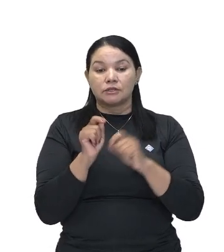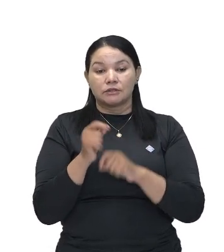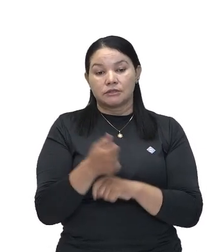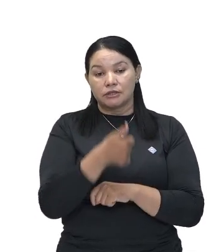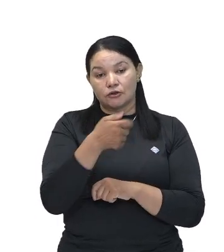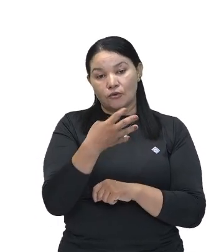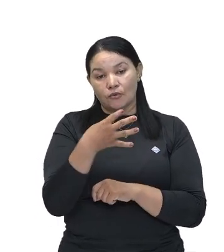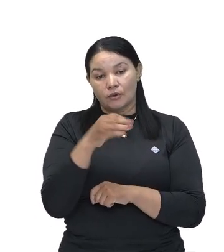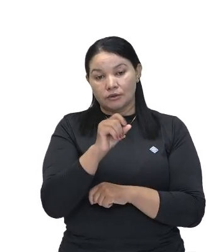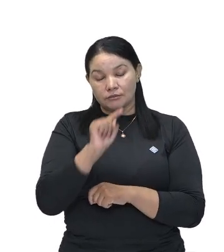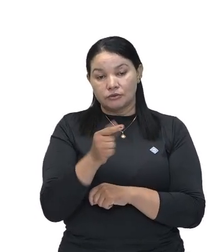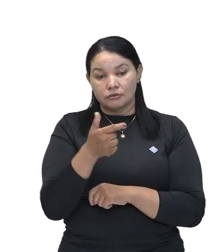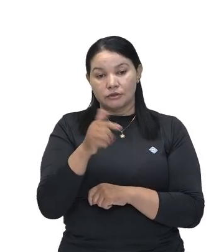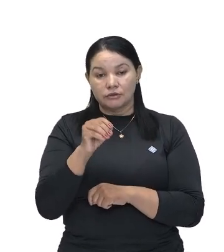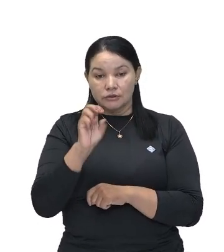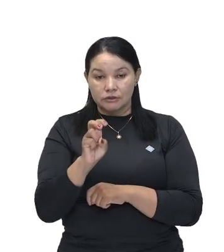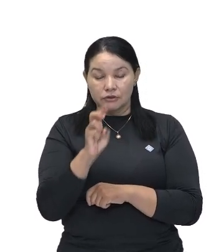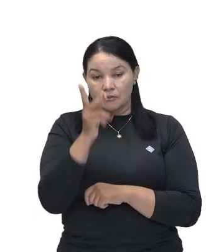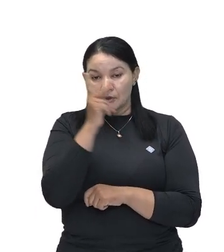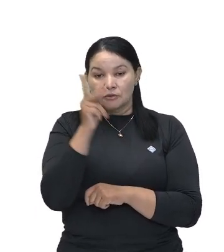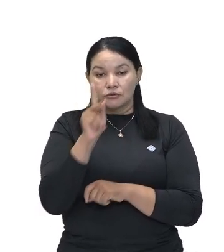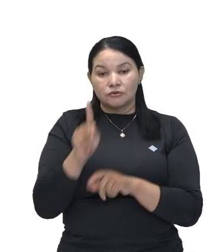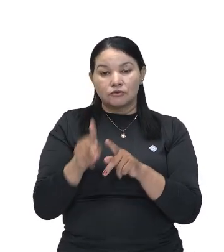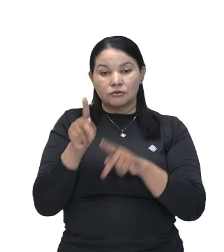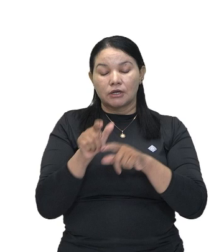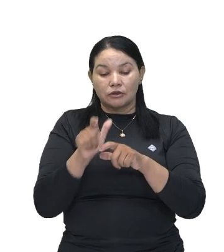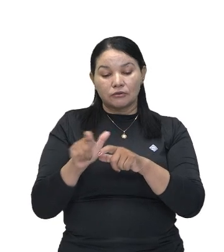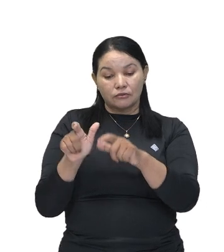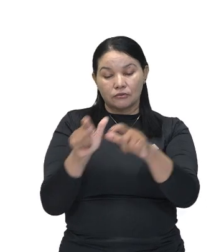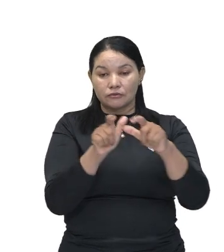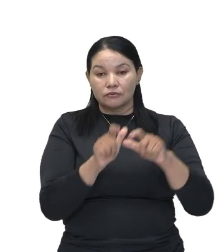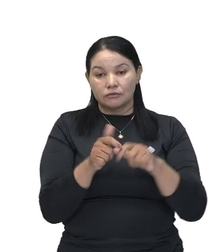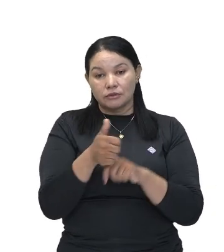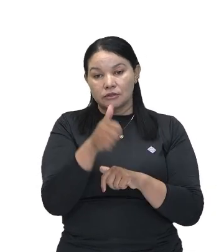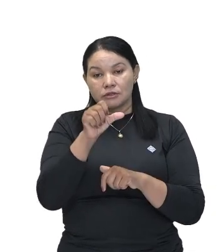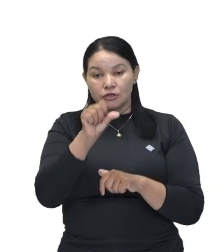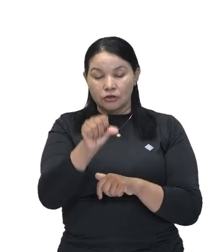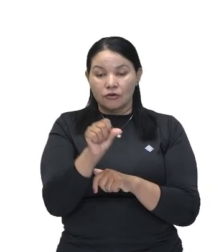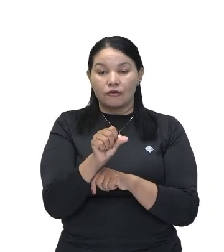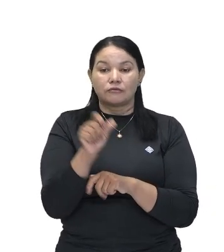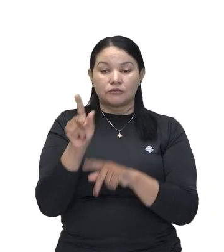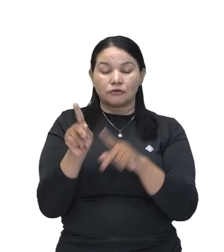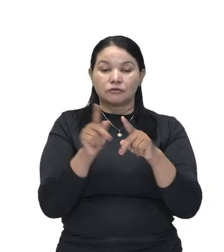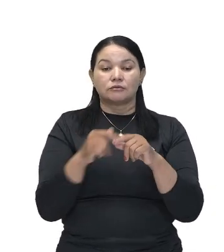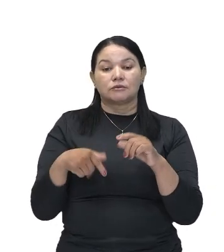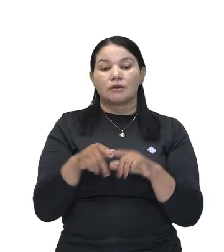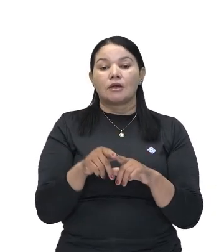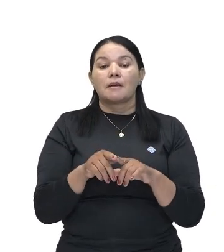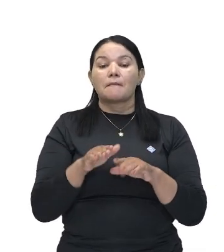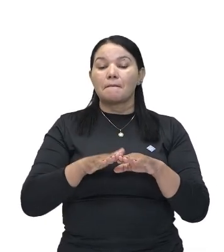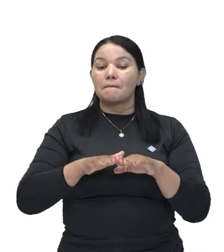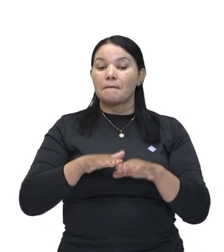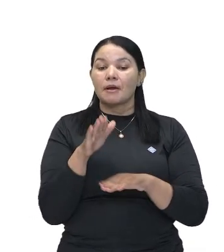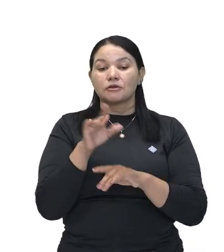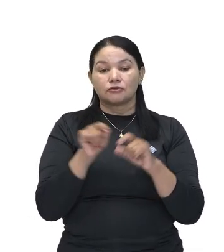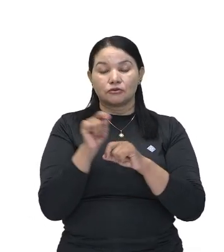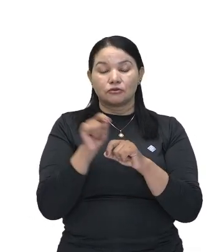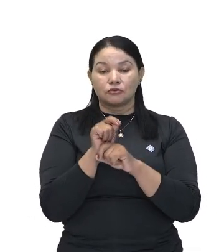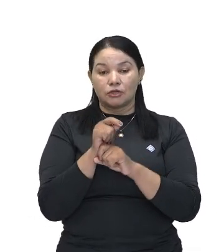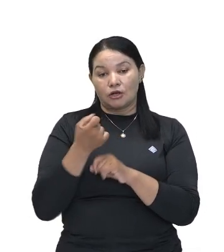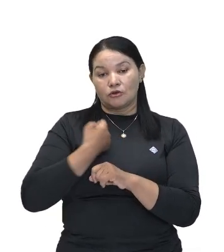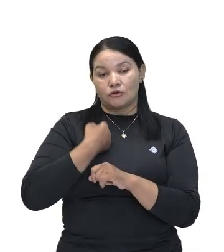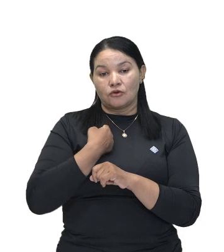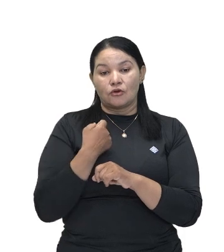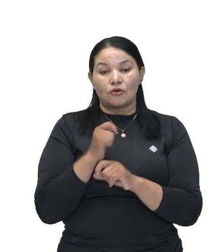140.205 indivíduos, que estão divididos em 19 povos. O mais numeroso, é